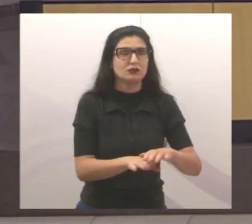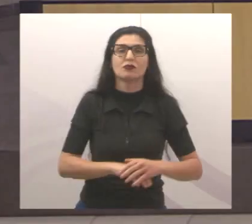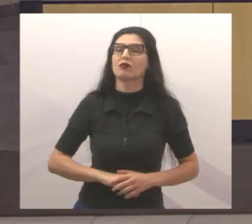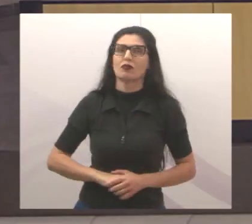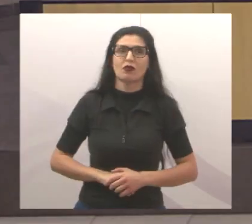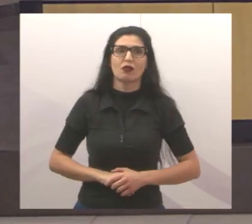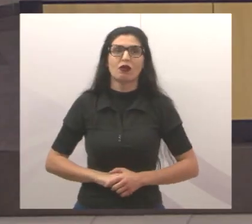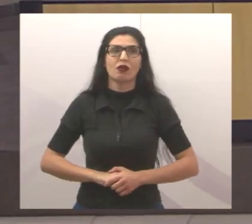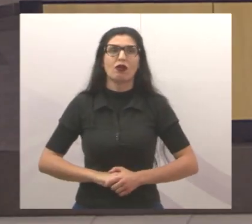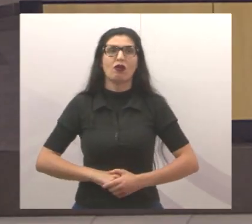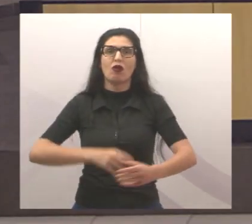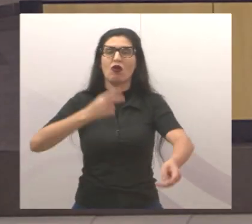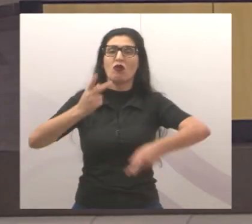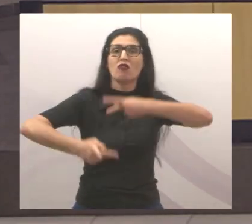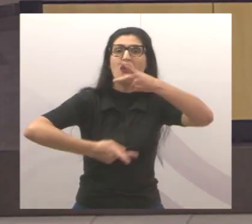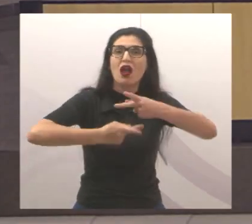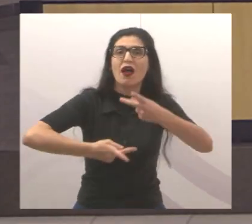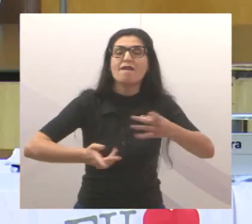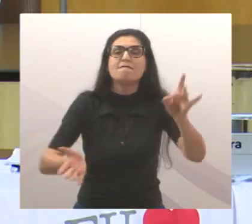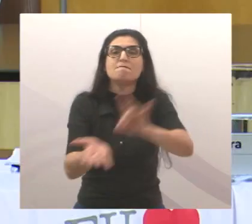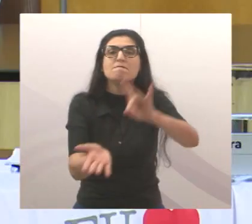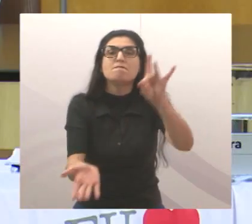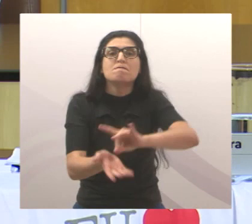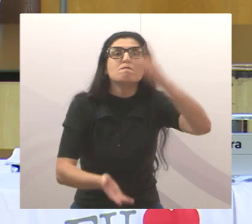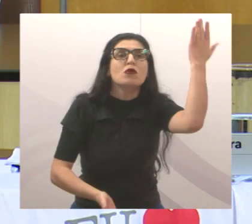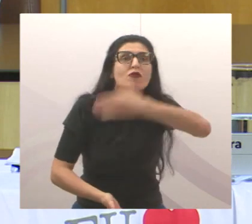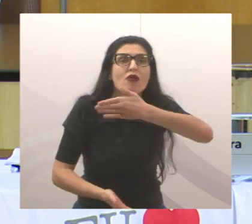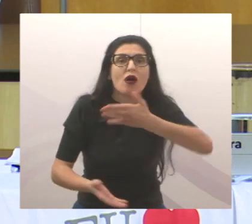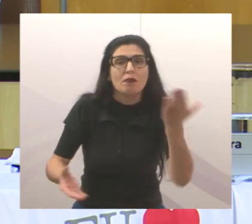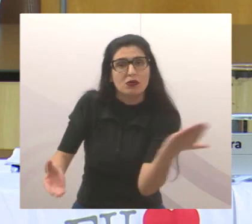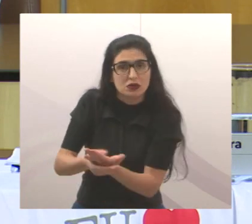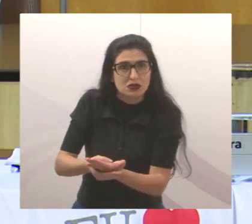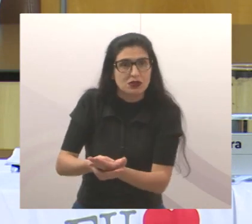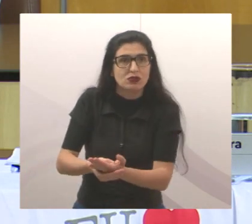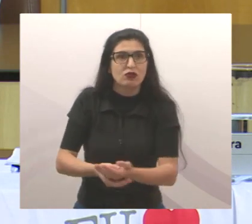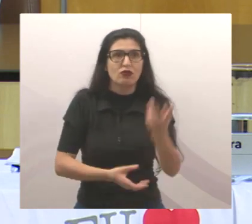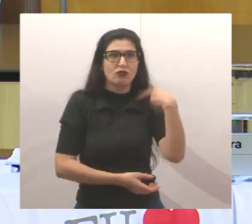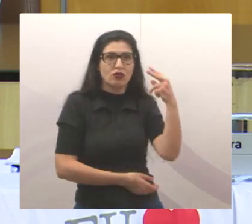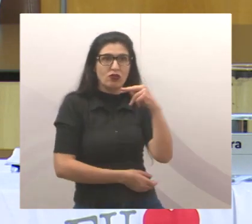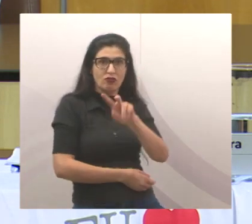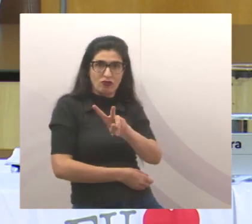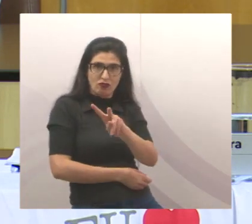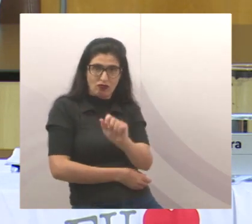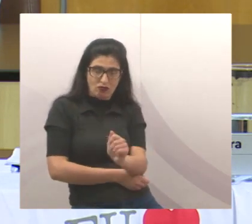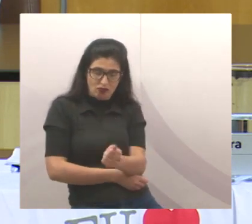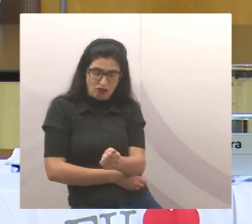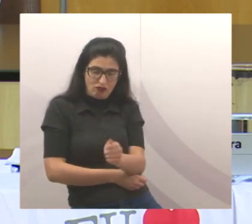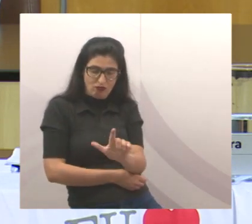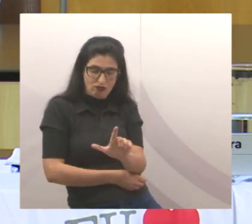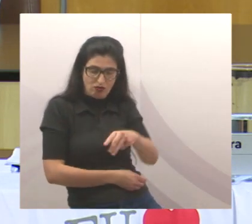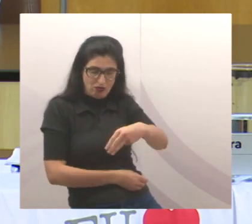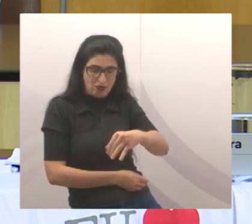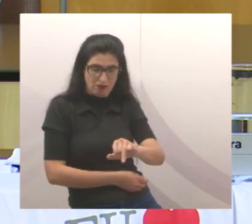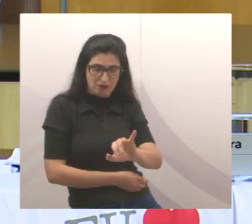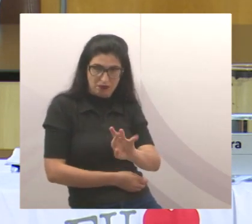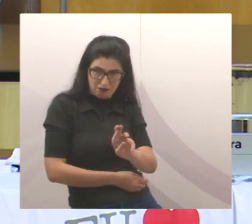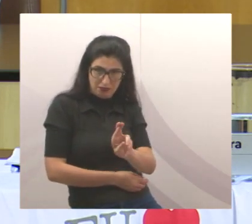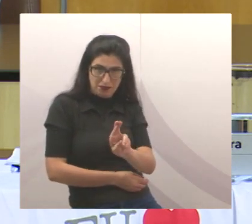pela transparência aqui do processo, verificamos aí que o vereador Valmir gostaria de